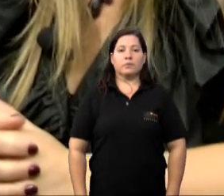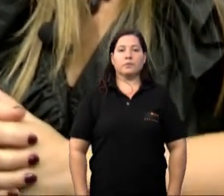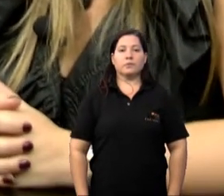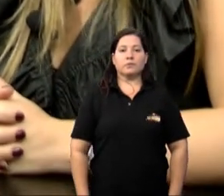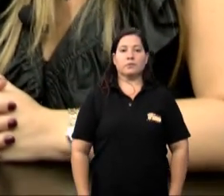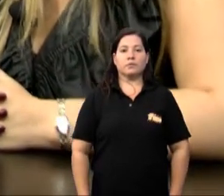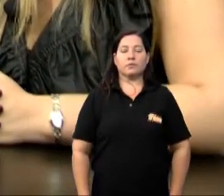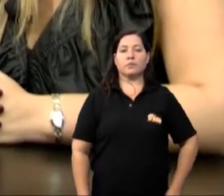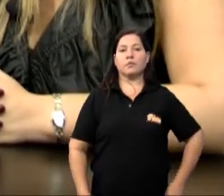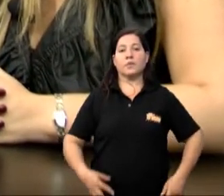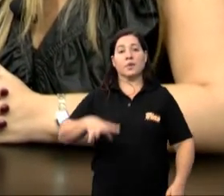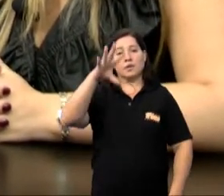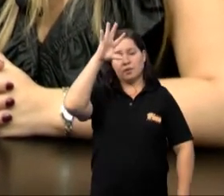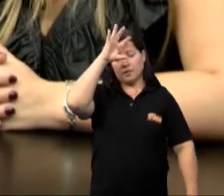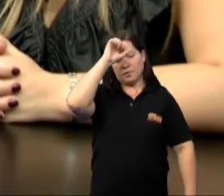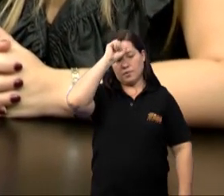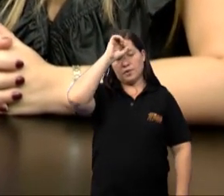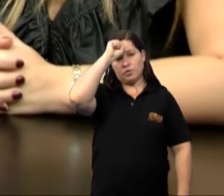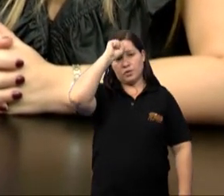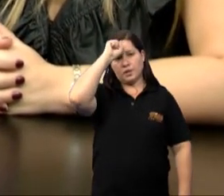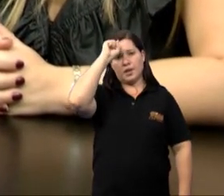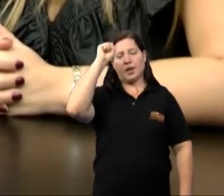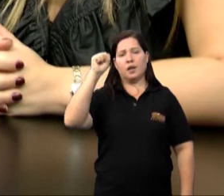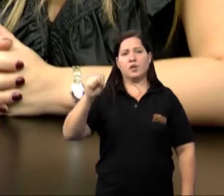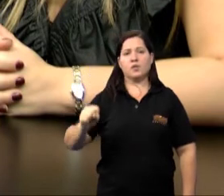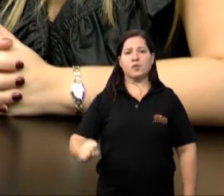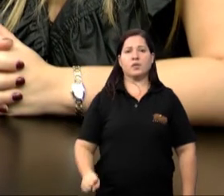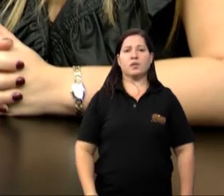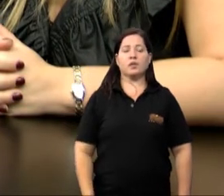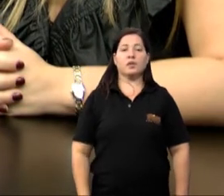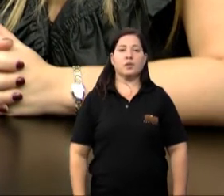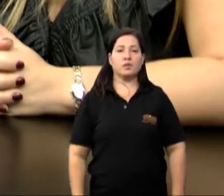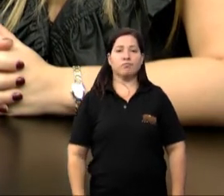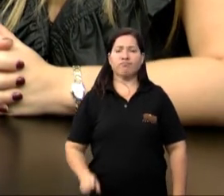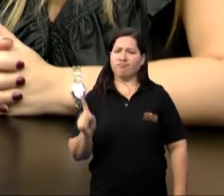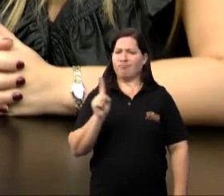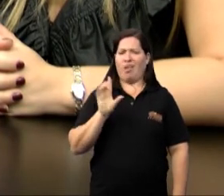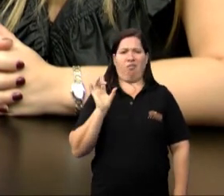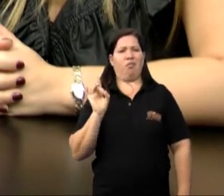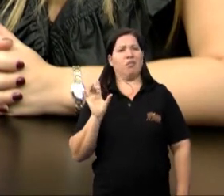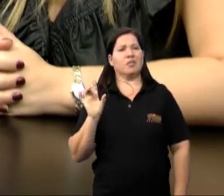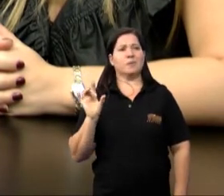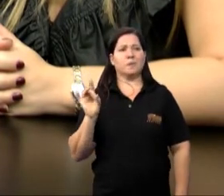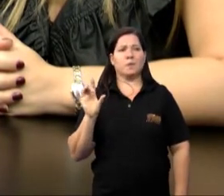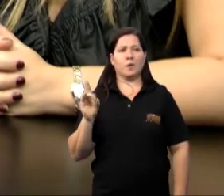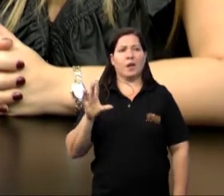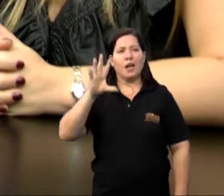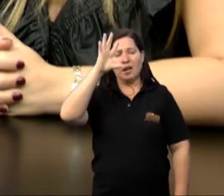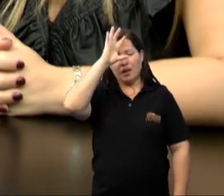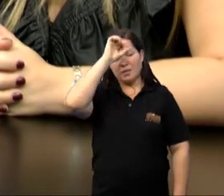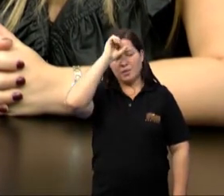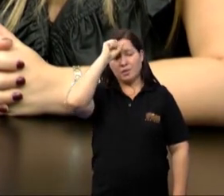Esse aprendizado, essa aprendizagem, não é só aquela aprendizagem, estamos entendendo